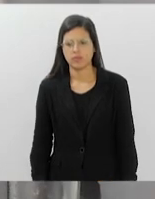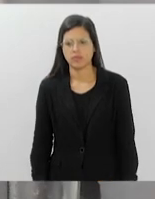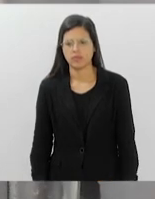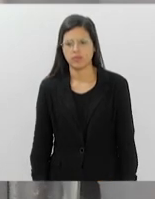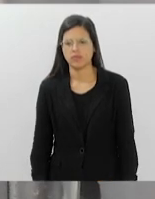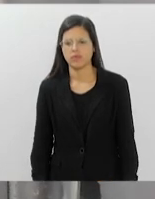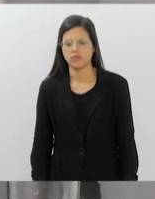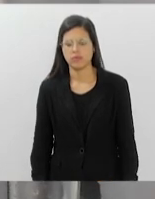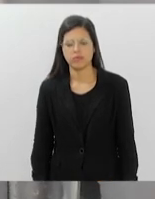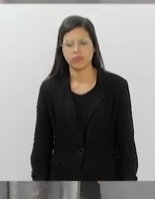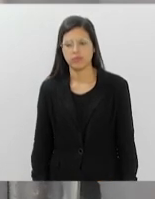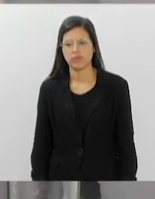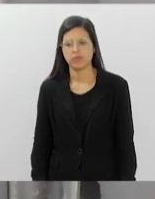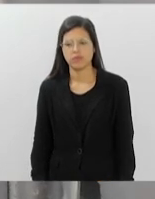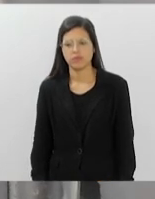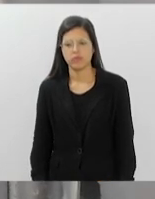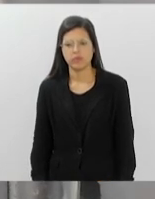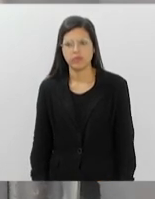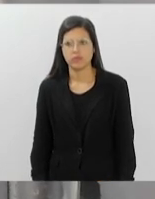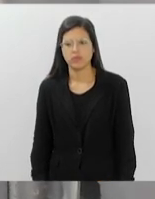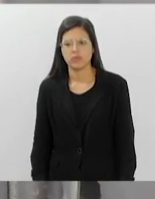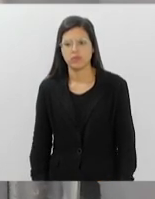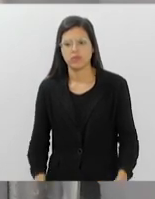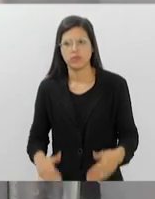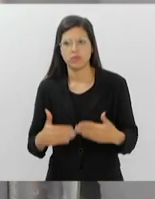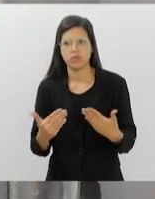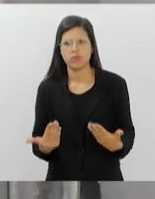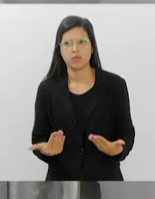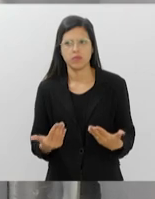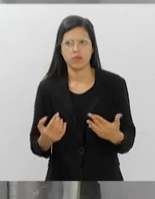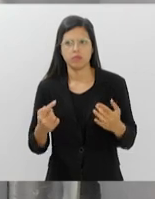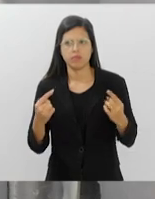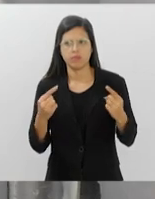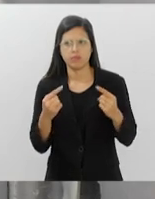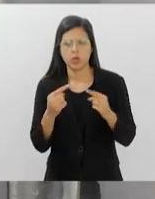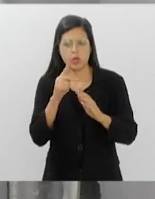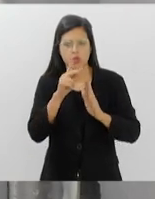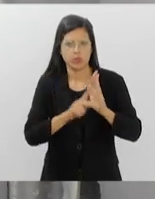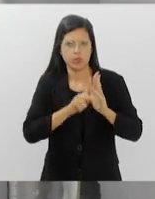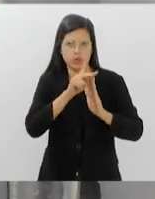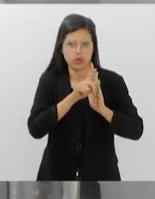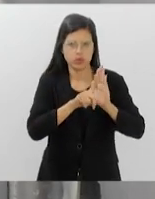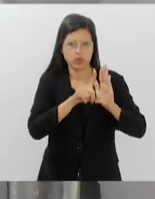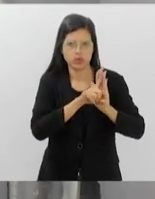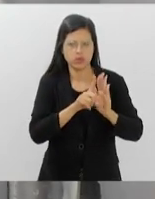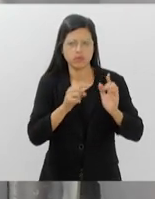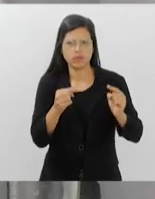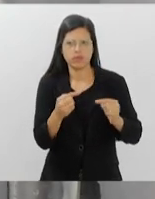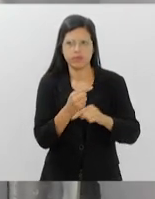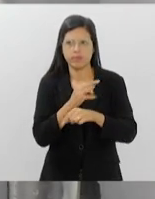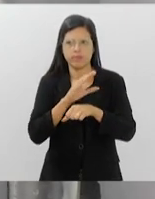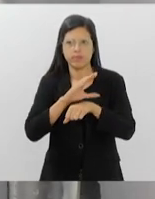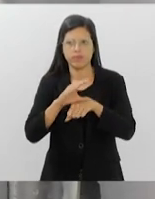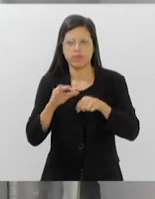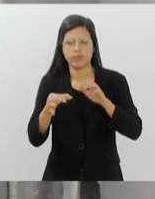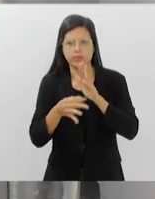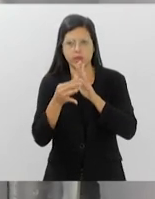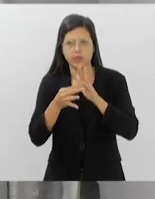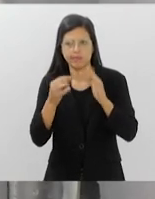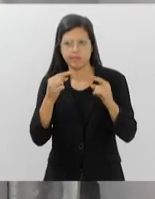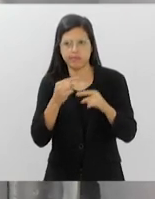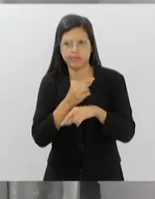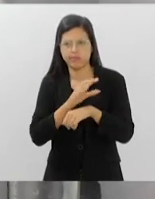Não, não, aqui não, constitucionalidade. Então, passemos então a os projetos cujos pareceres versam